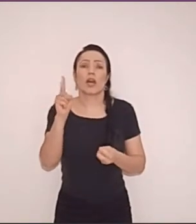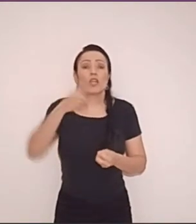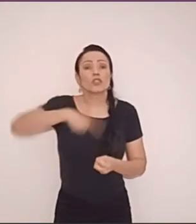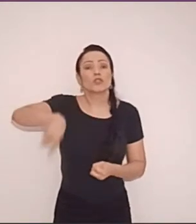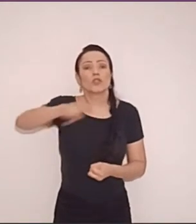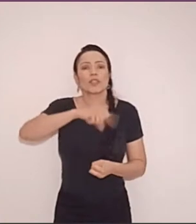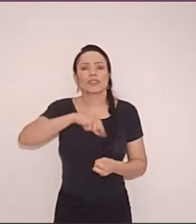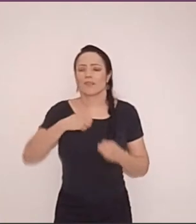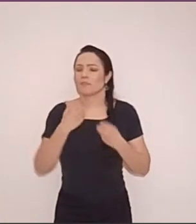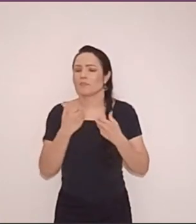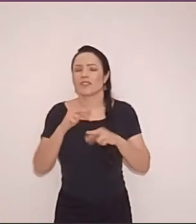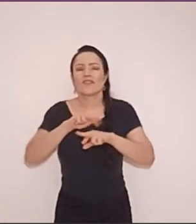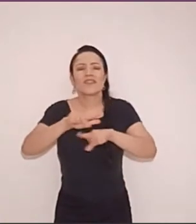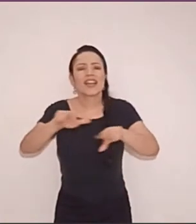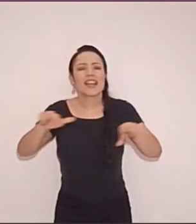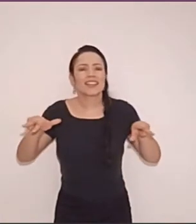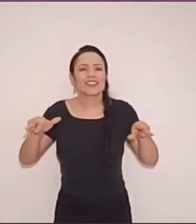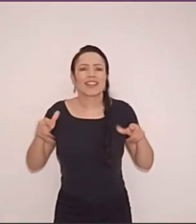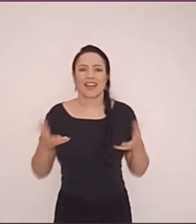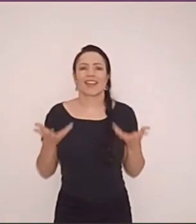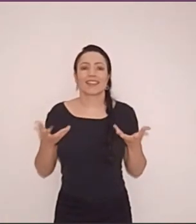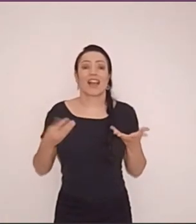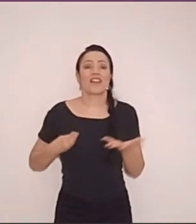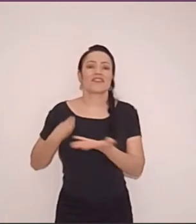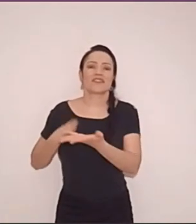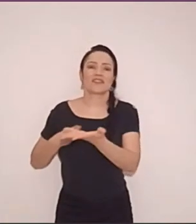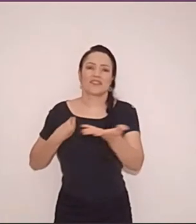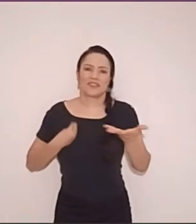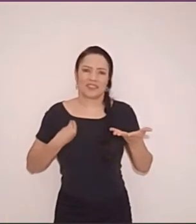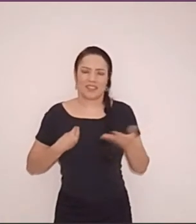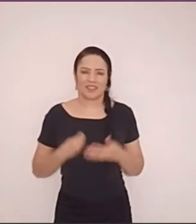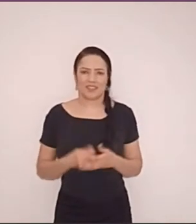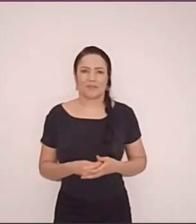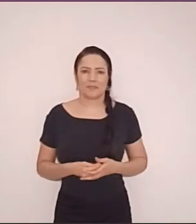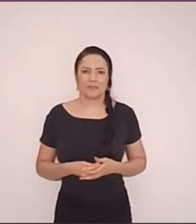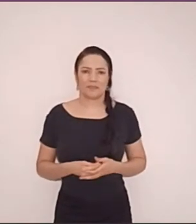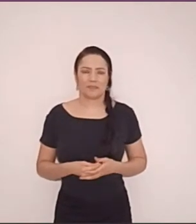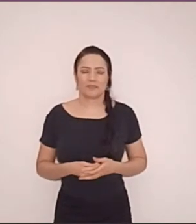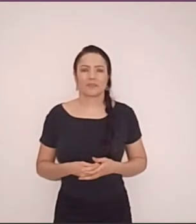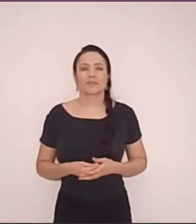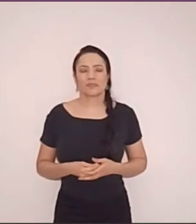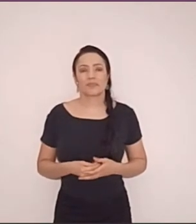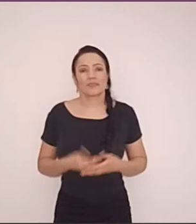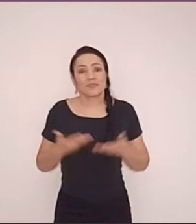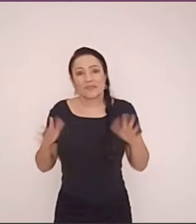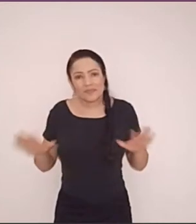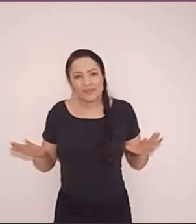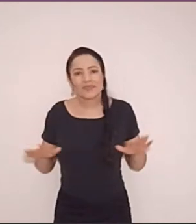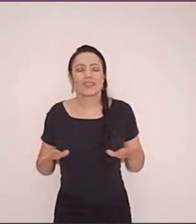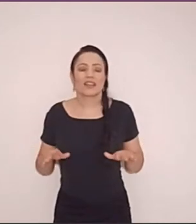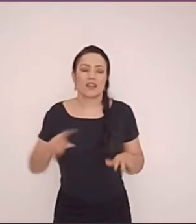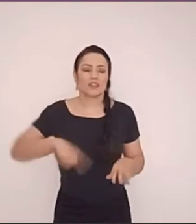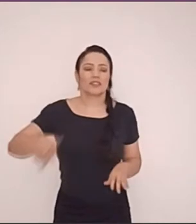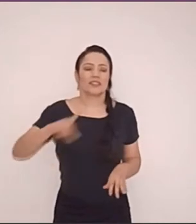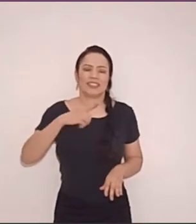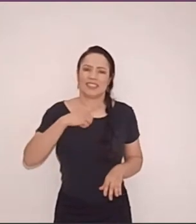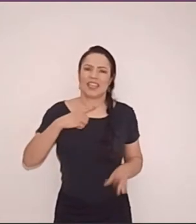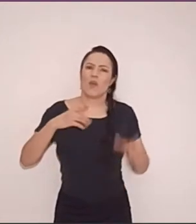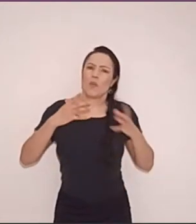da pluralidade não não queremos que eles vivam mas também não podemos viver sozinho depois nós estamos